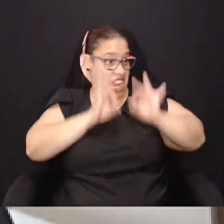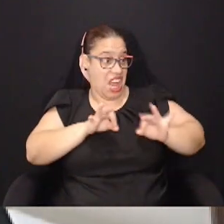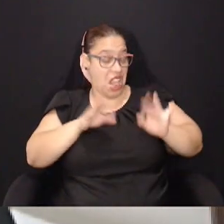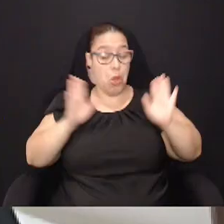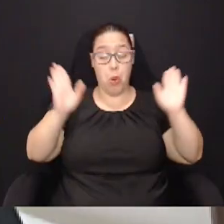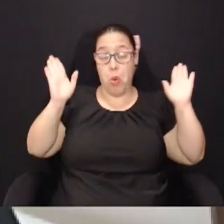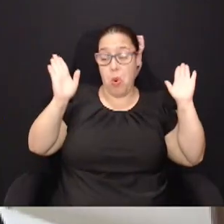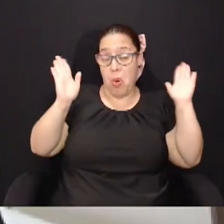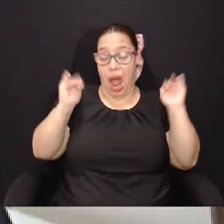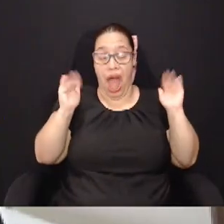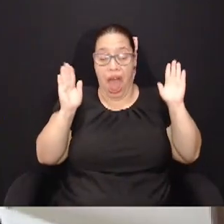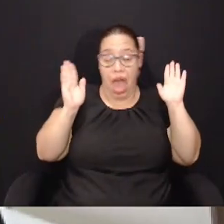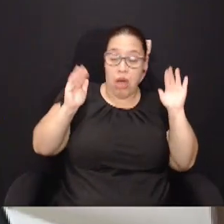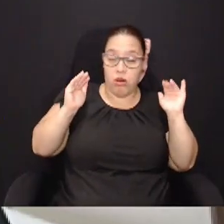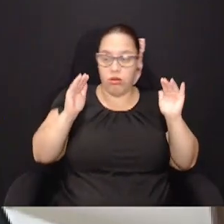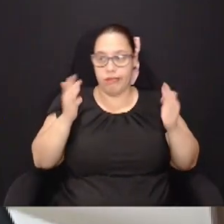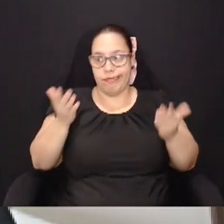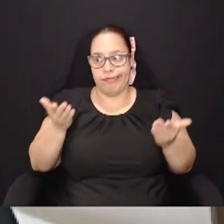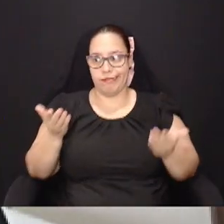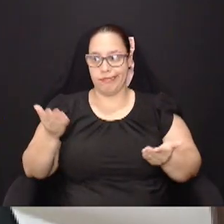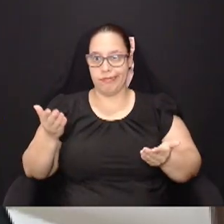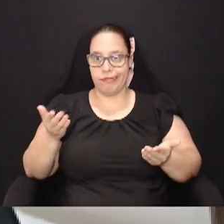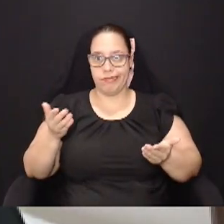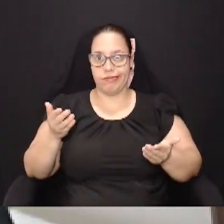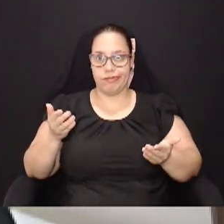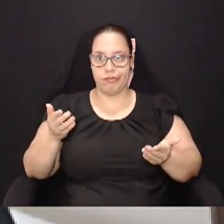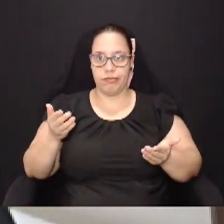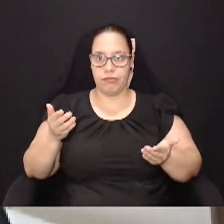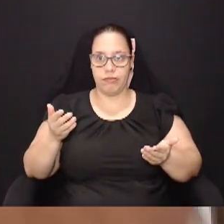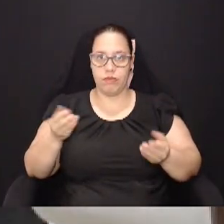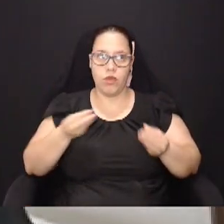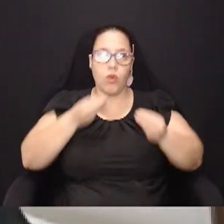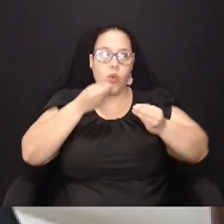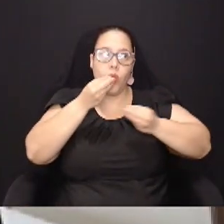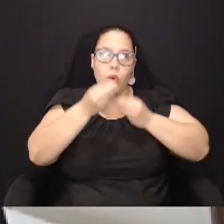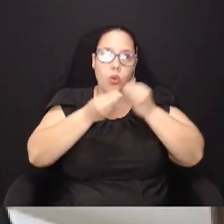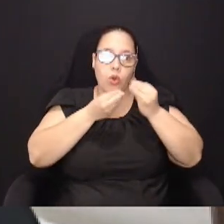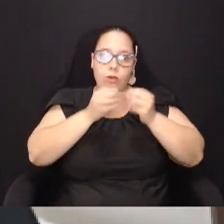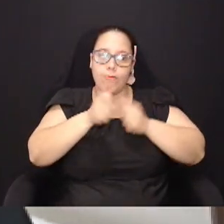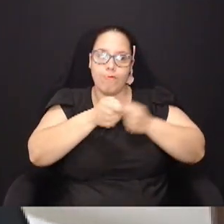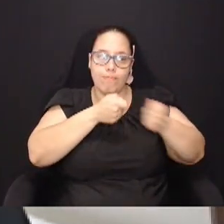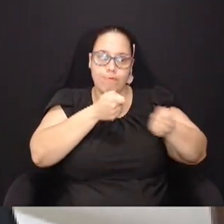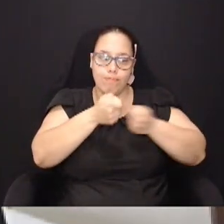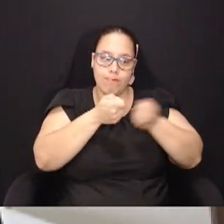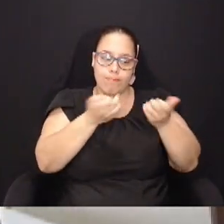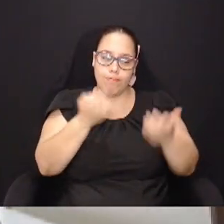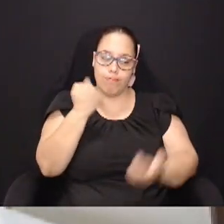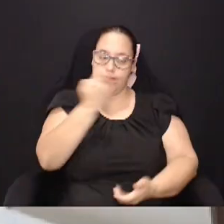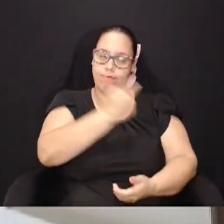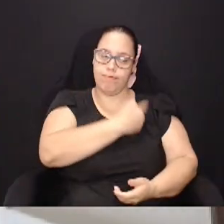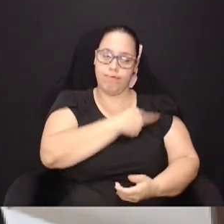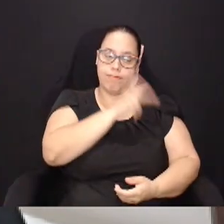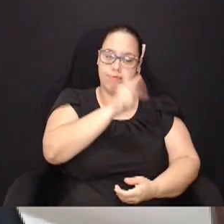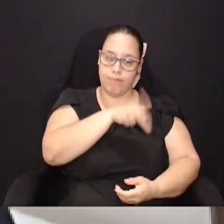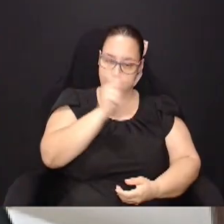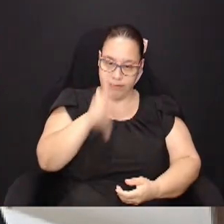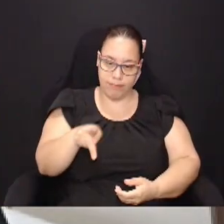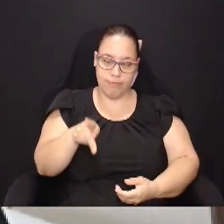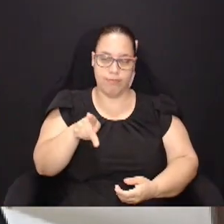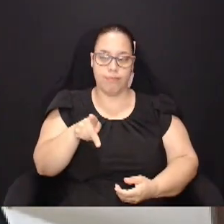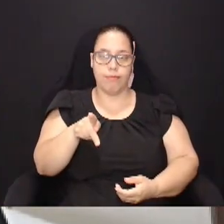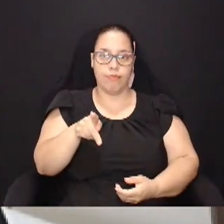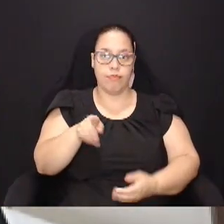de dentro de casa, como a gente controlar isso? Nós, como professores, acabamos entrando um pouco na